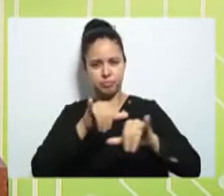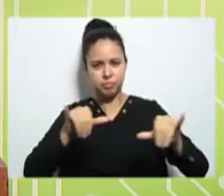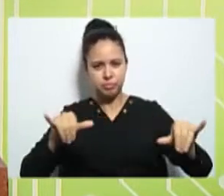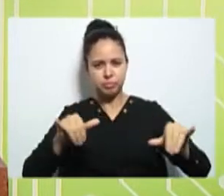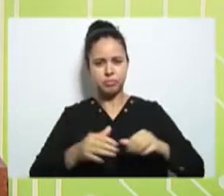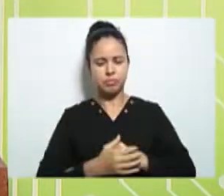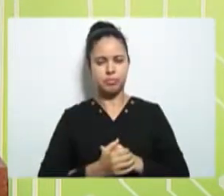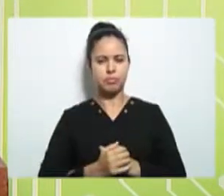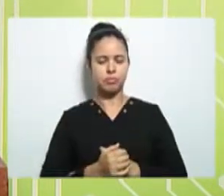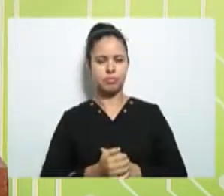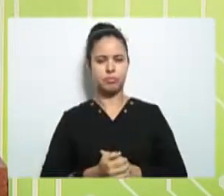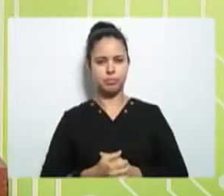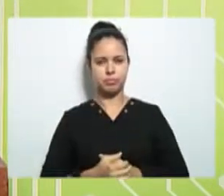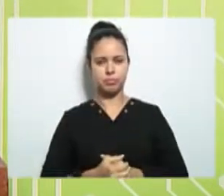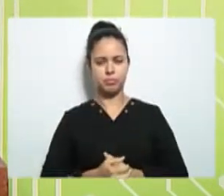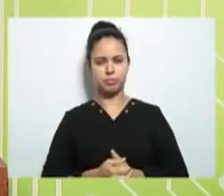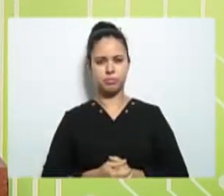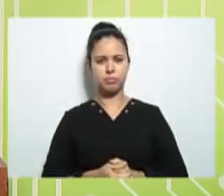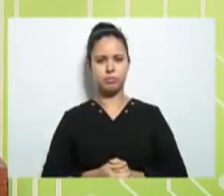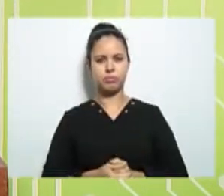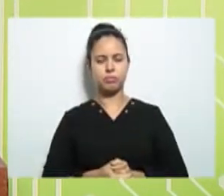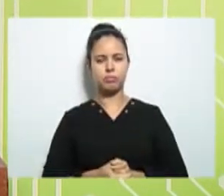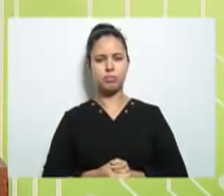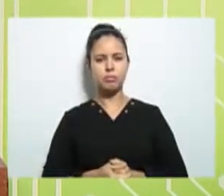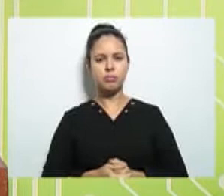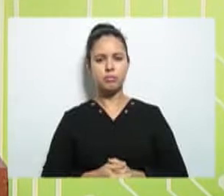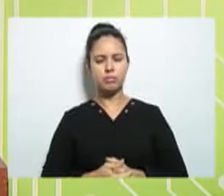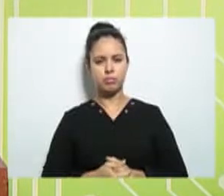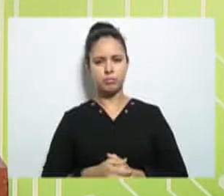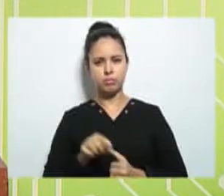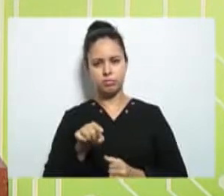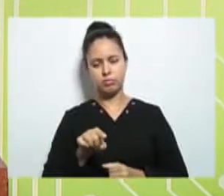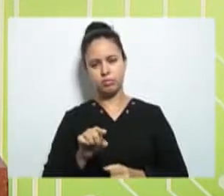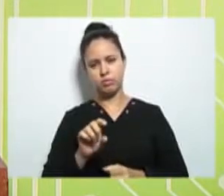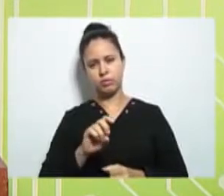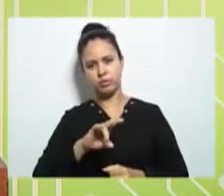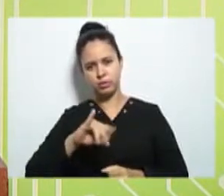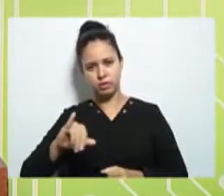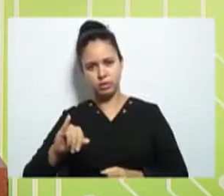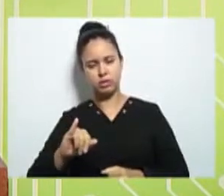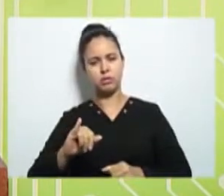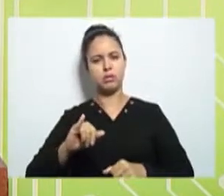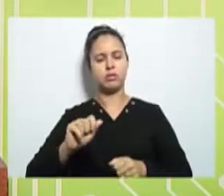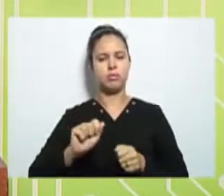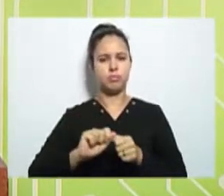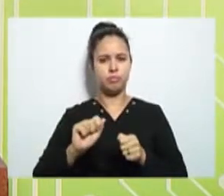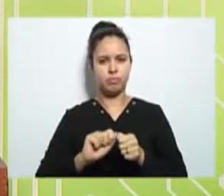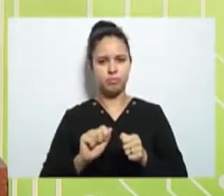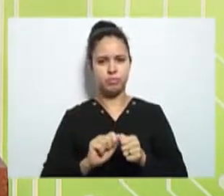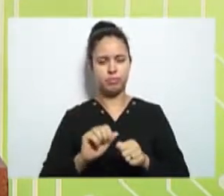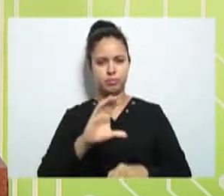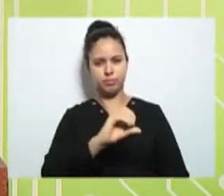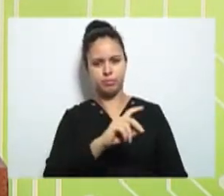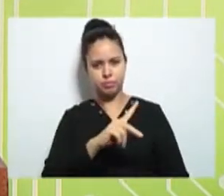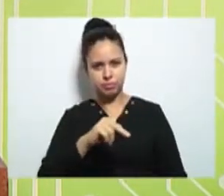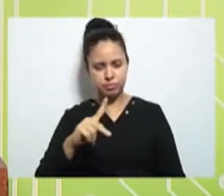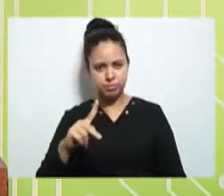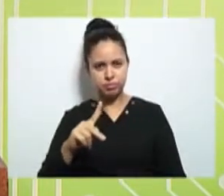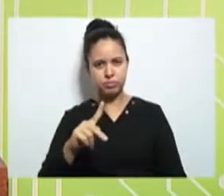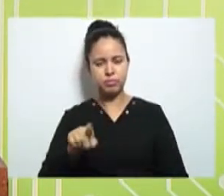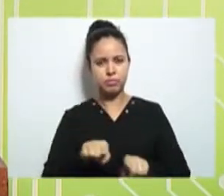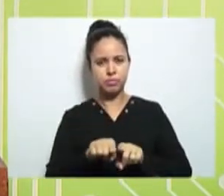isso significa, tá, em relação à era da informação? Você vai ter o quê? Você vai se especializar em cooperativismo, você